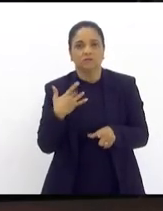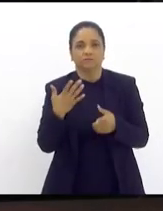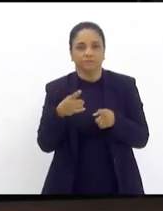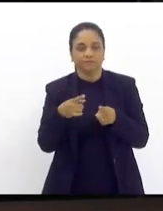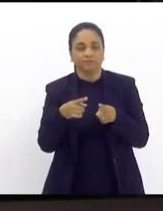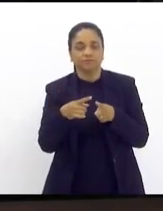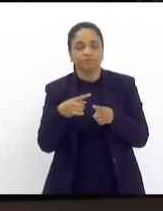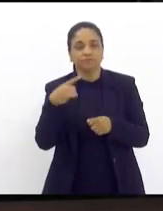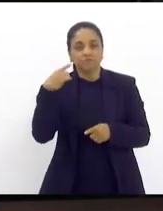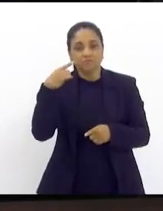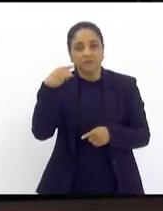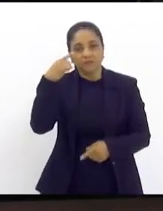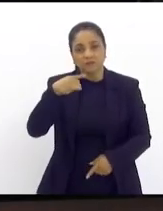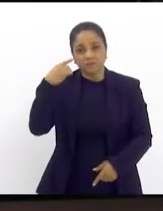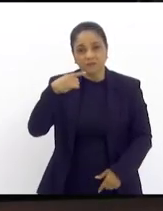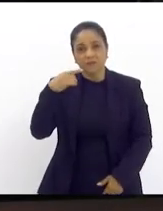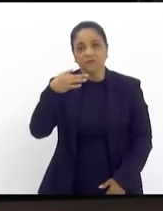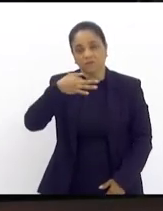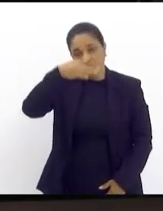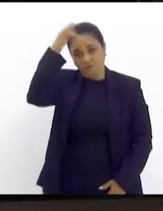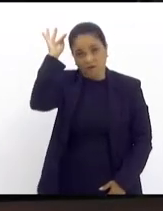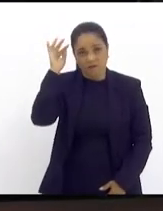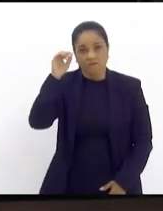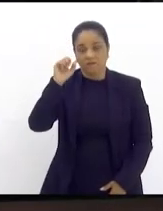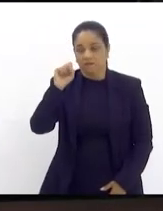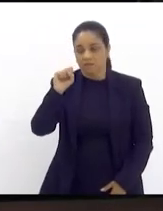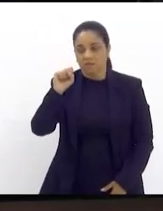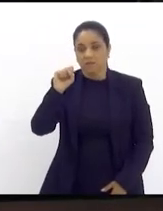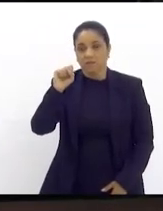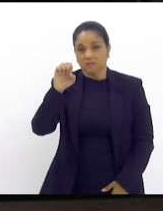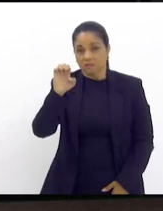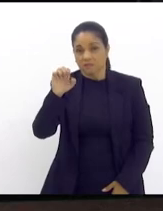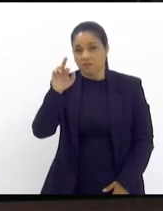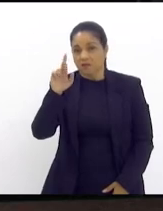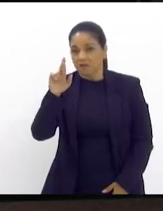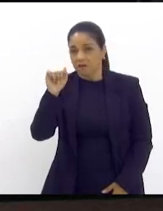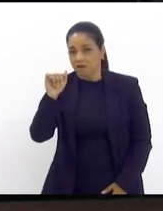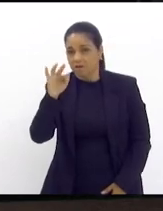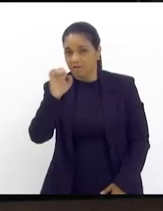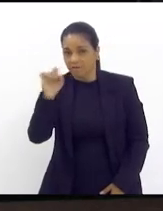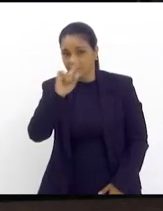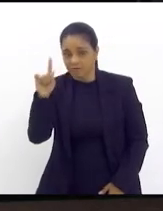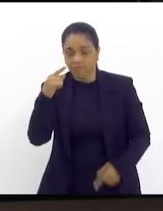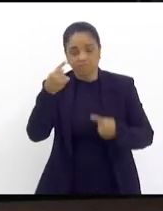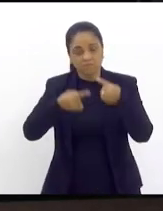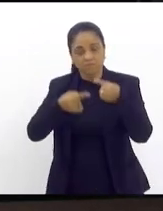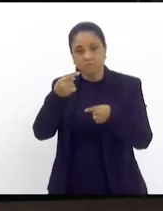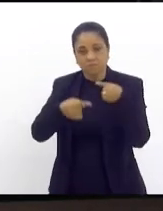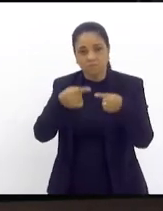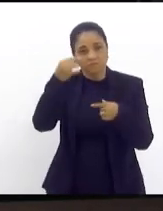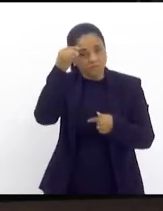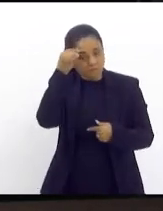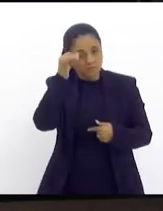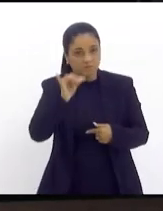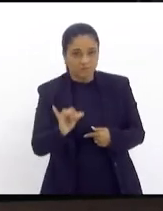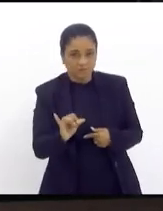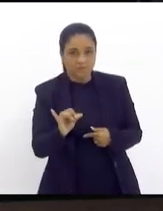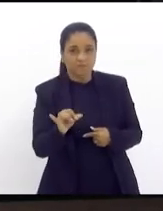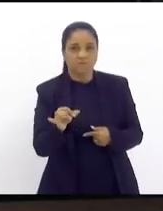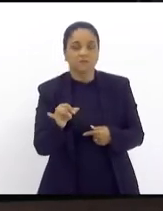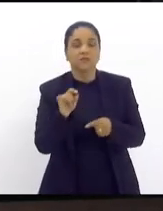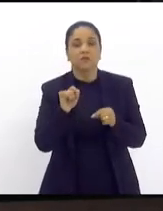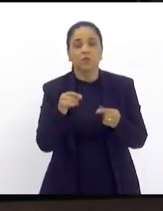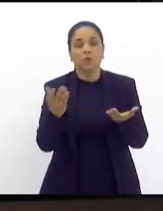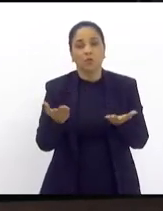é Flávio serafini busca também trazer esse debate da prevenção que é tão fundamental e ali